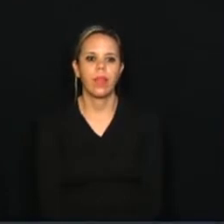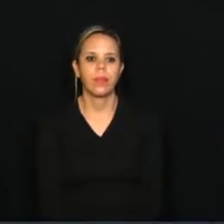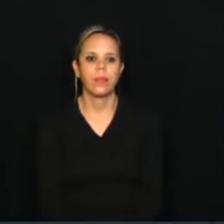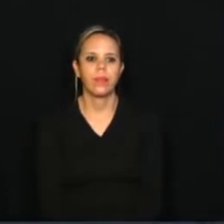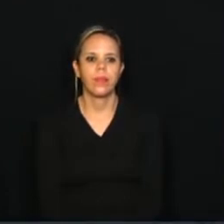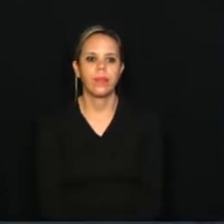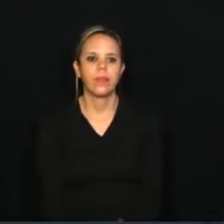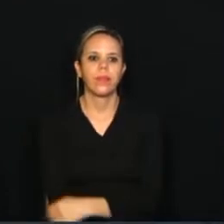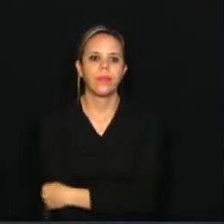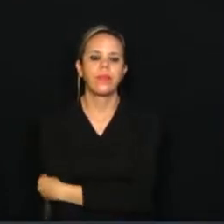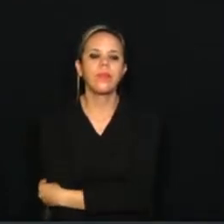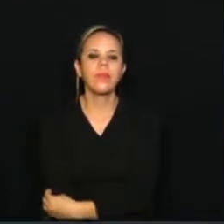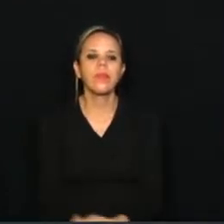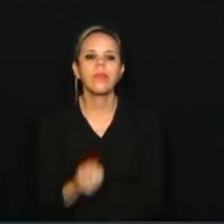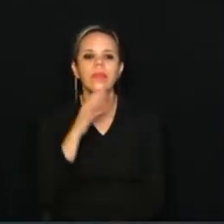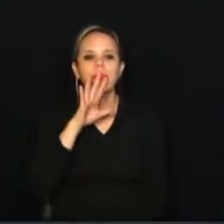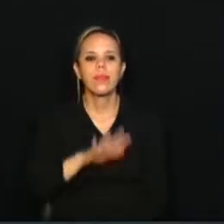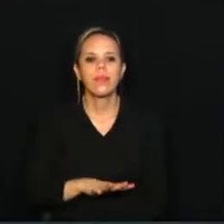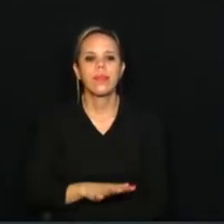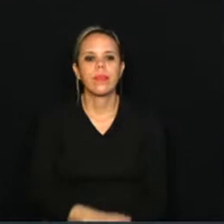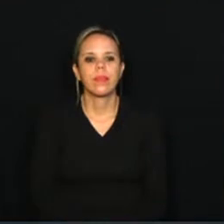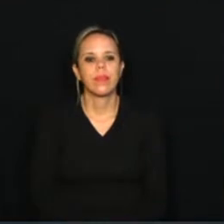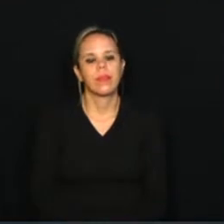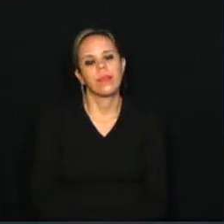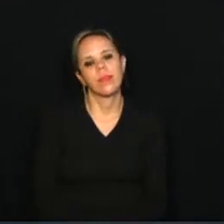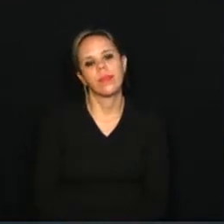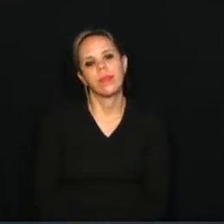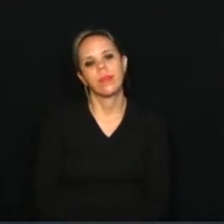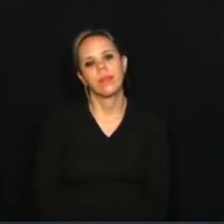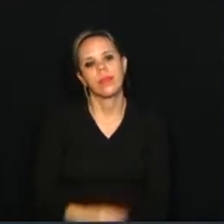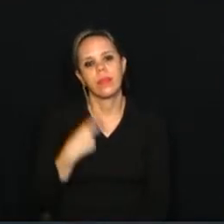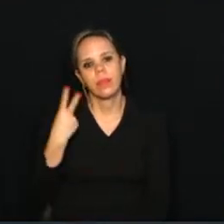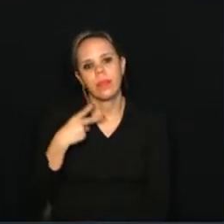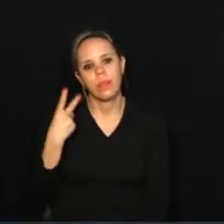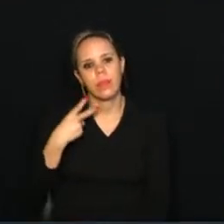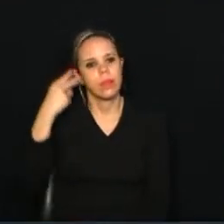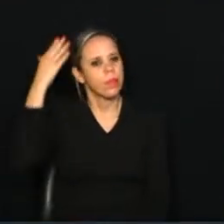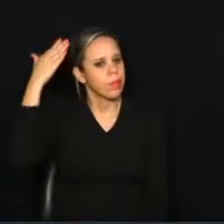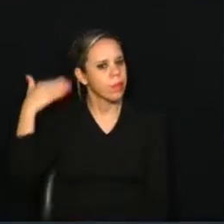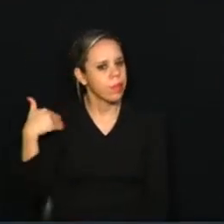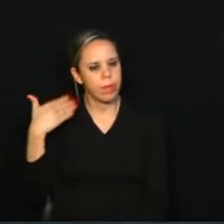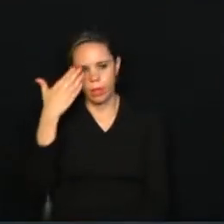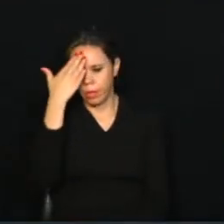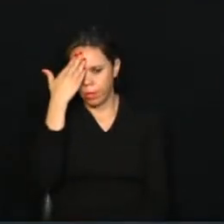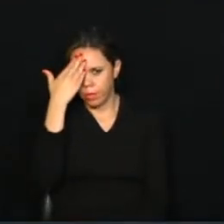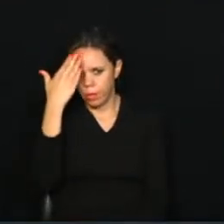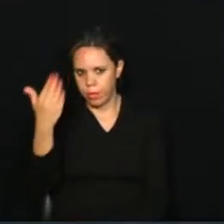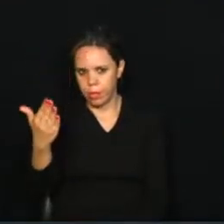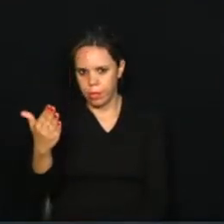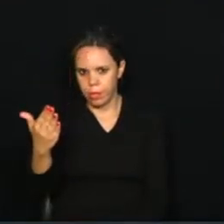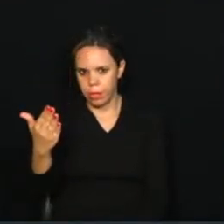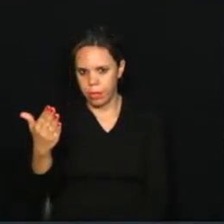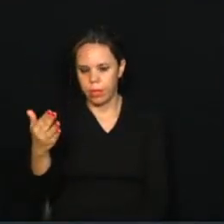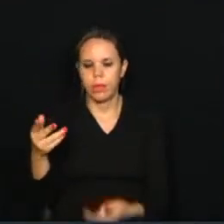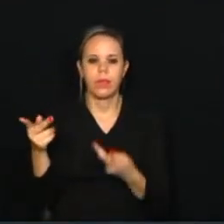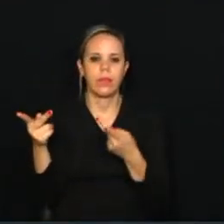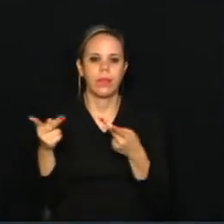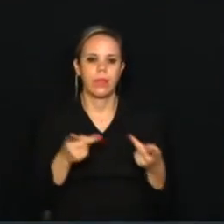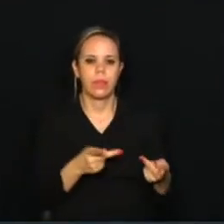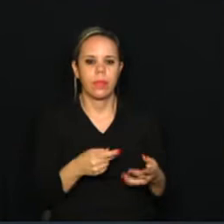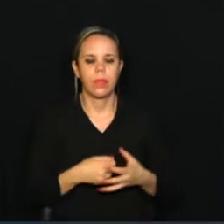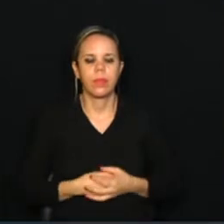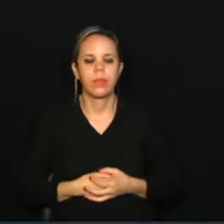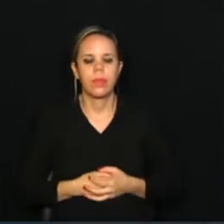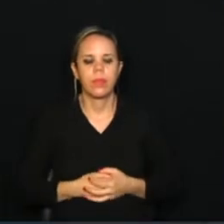Ativando o som. Muito boa tarde, vereadora Débora, agradeço pelo